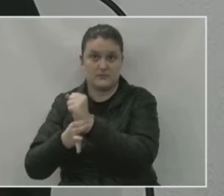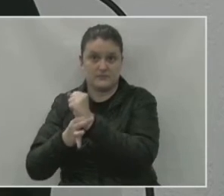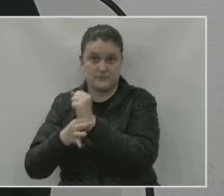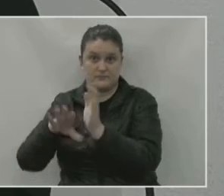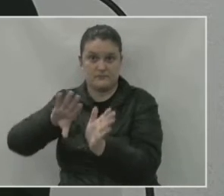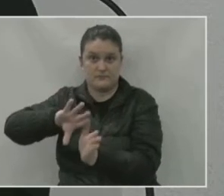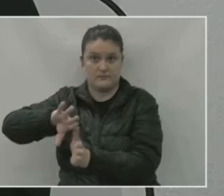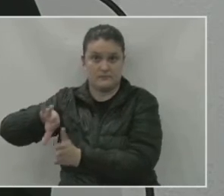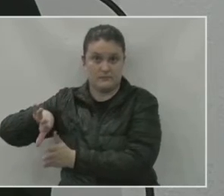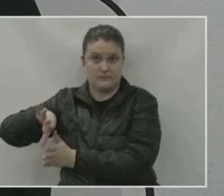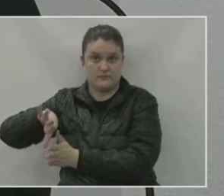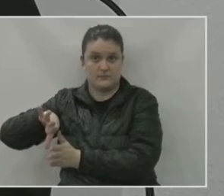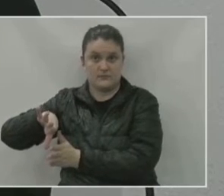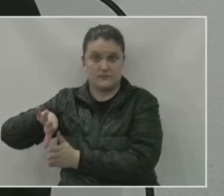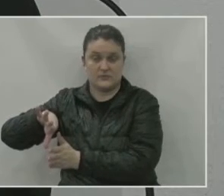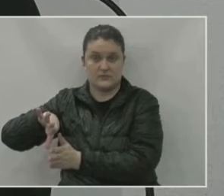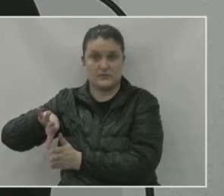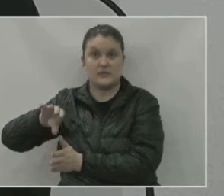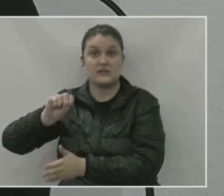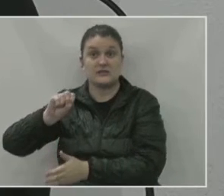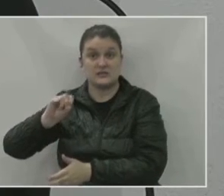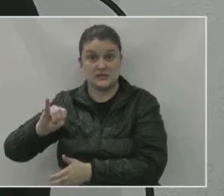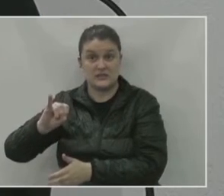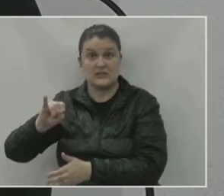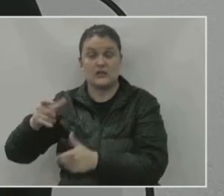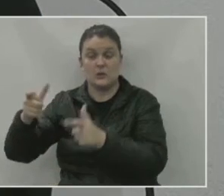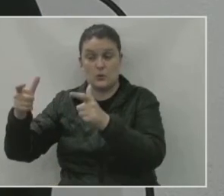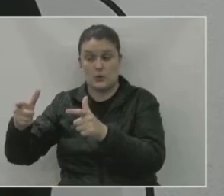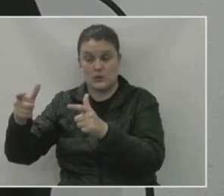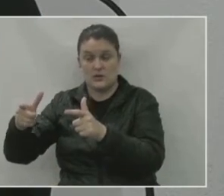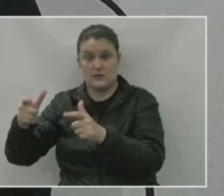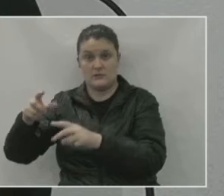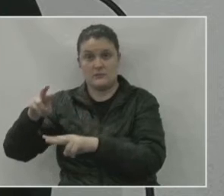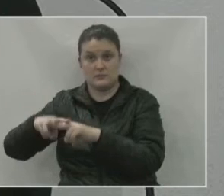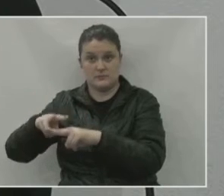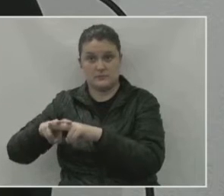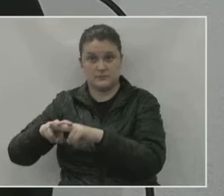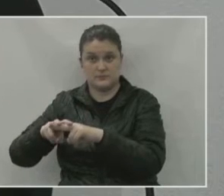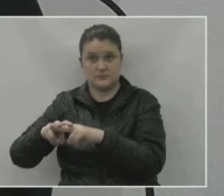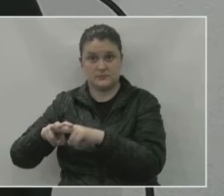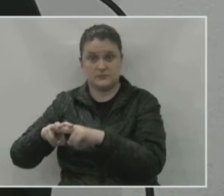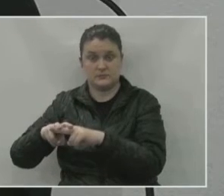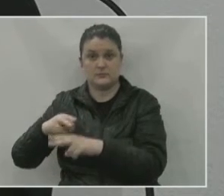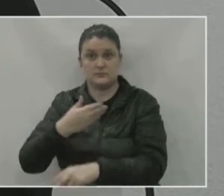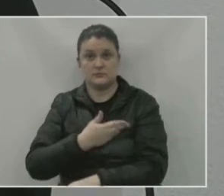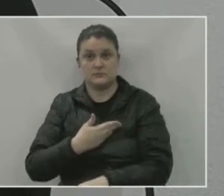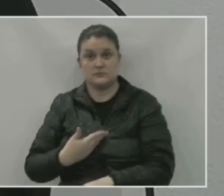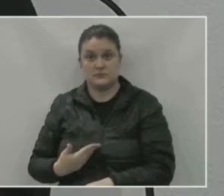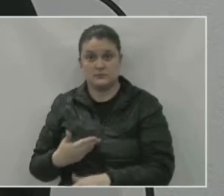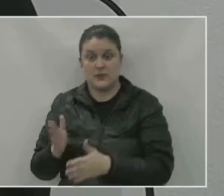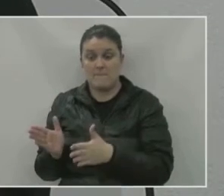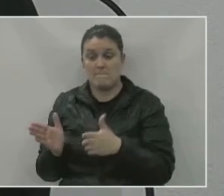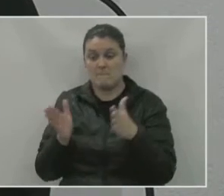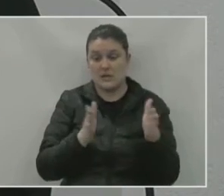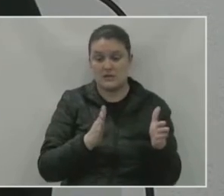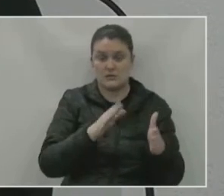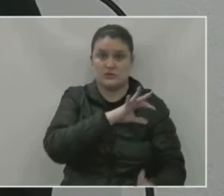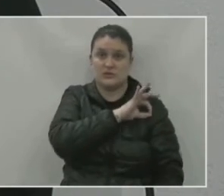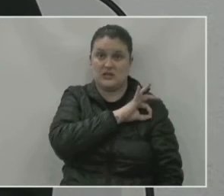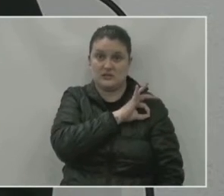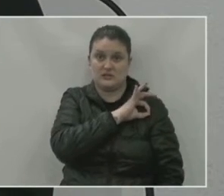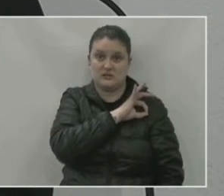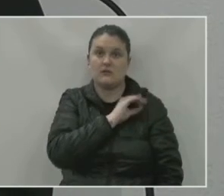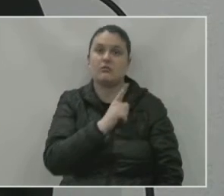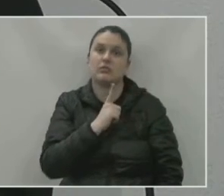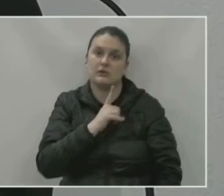autônomo. Claro que, ficando a penitenciária, a cadeia pública ao lado da delegacia, você tem ali